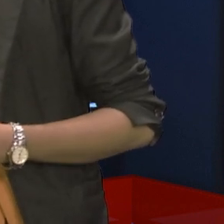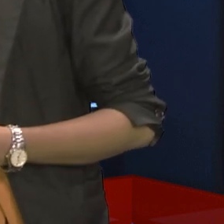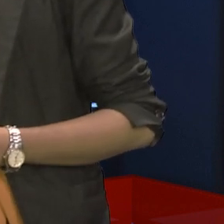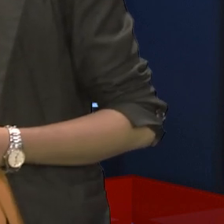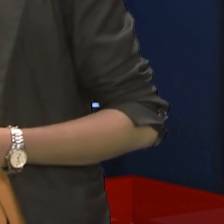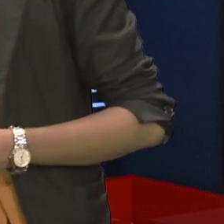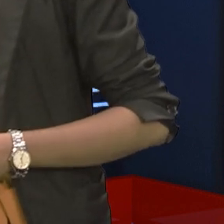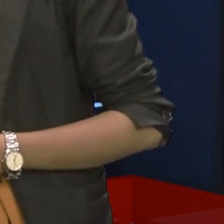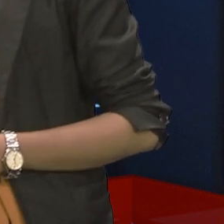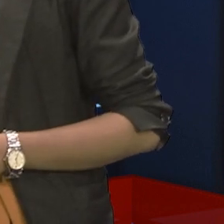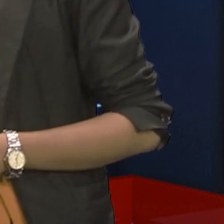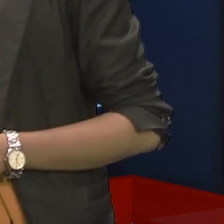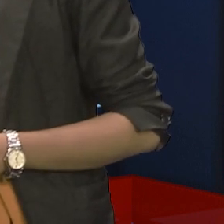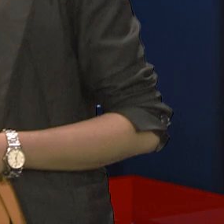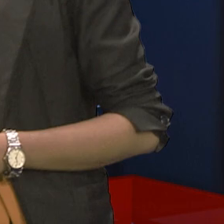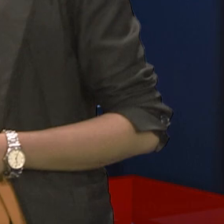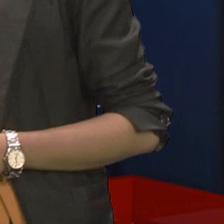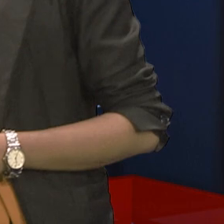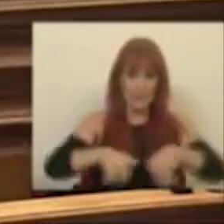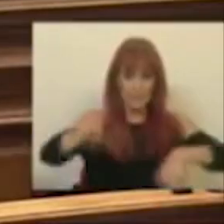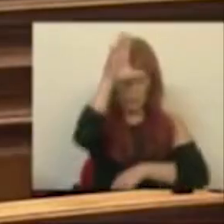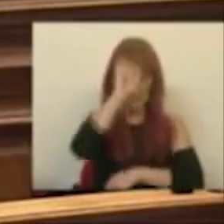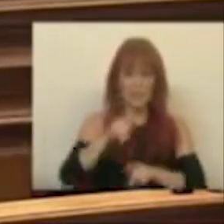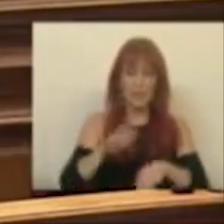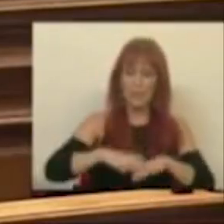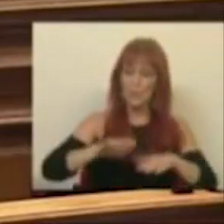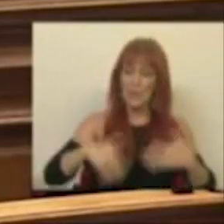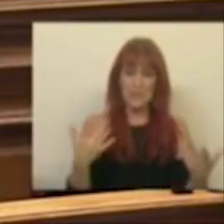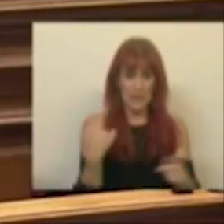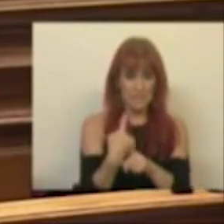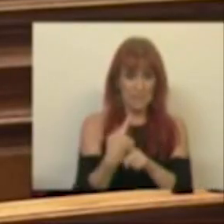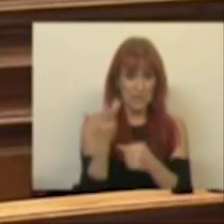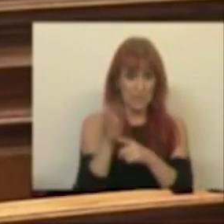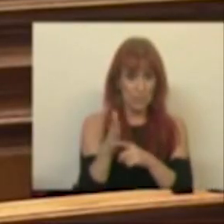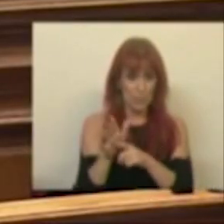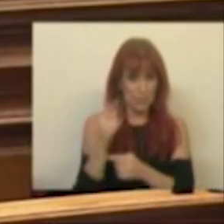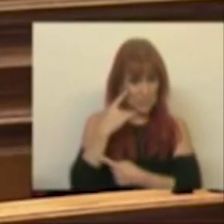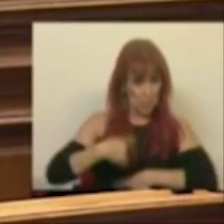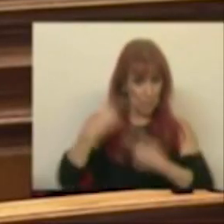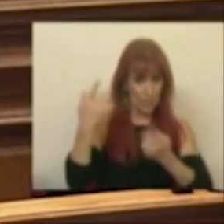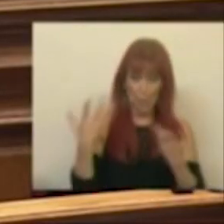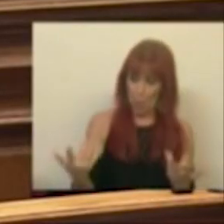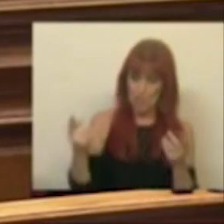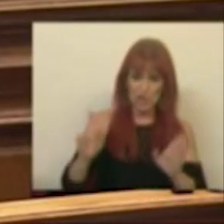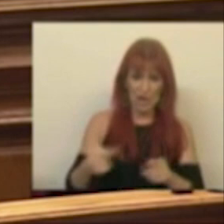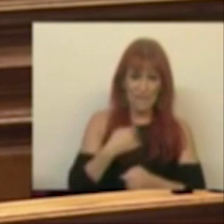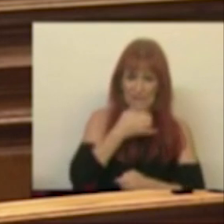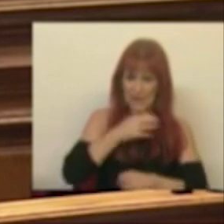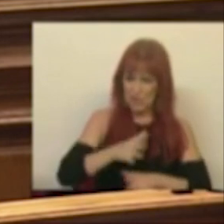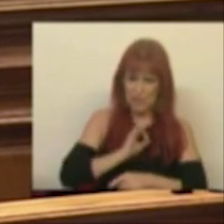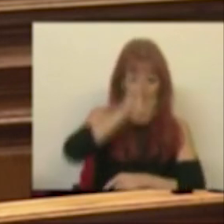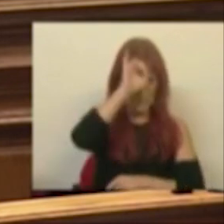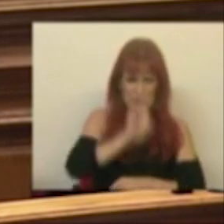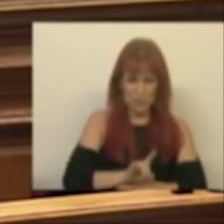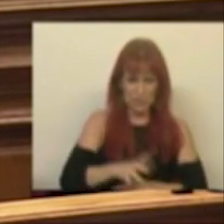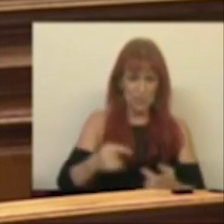foi nomeada para a Navegação Aérea de Portugal. Relativamente ainda aos casos que têm vindo a público e que hoje também têm sido abordados, Sr.